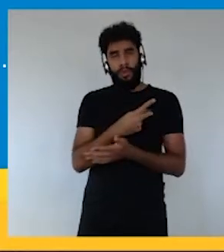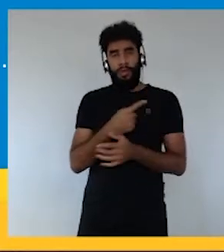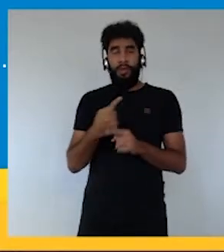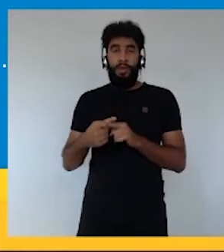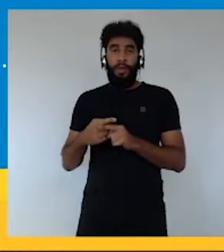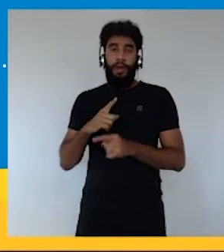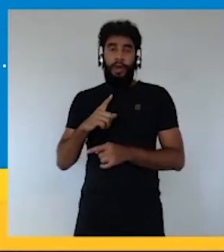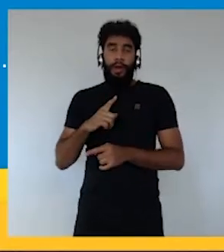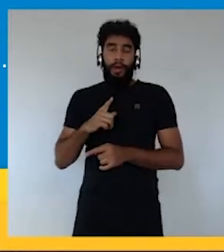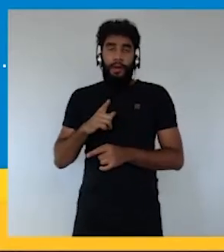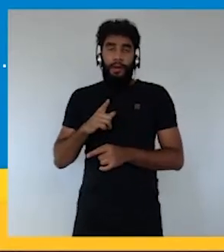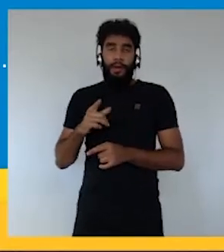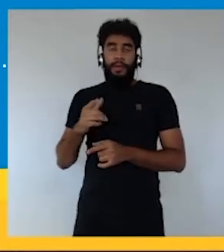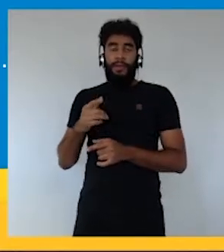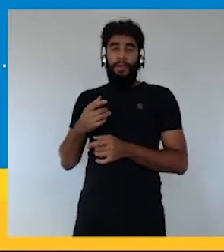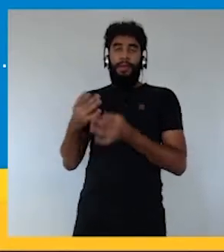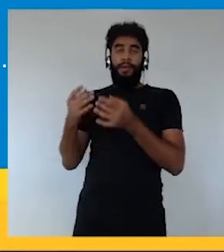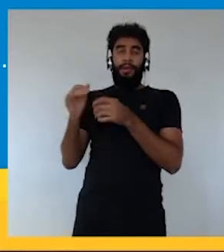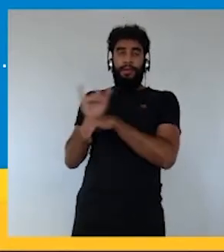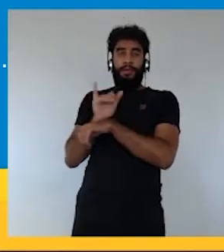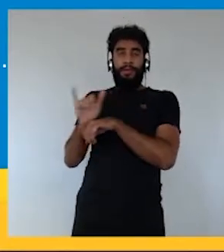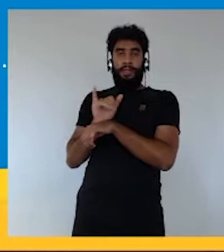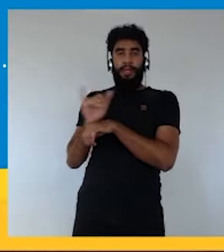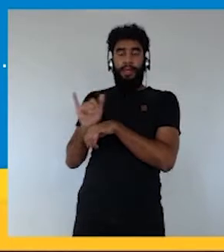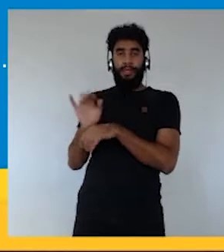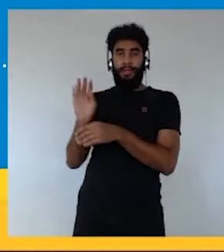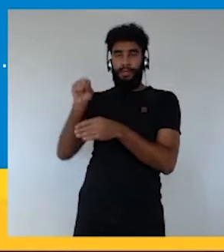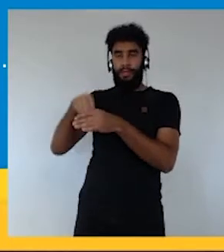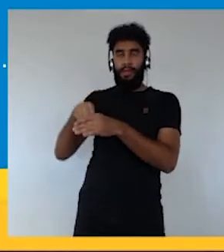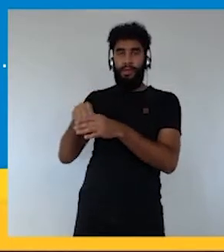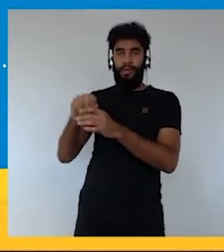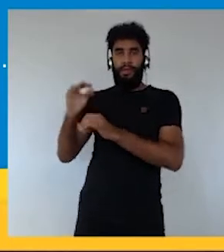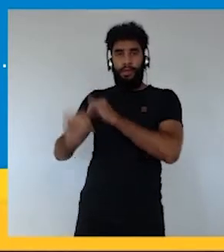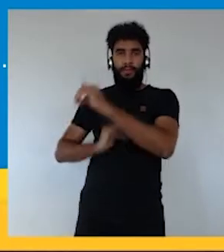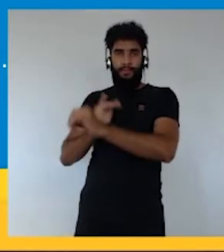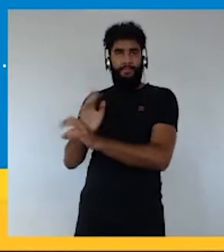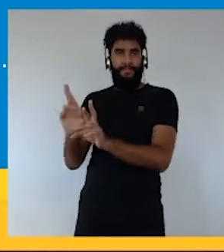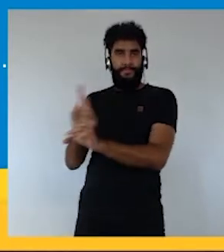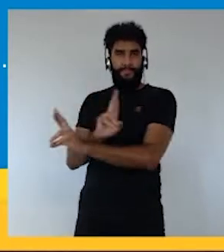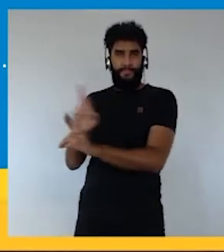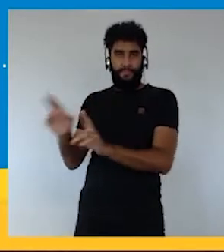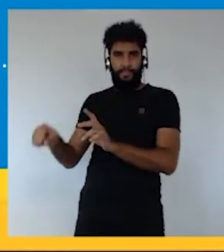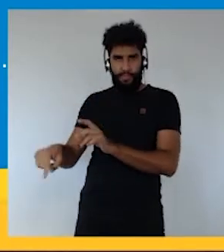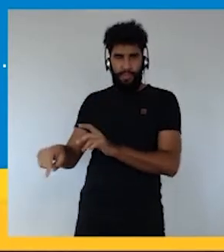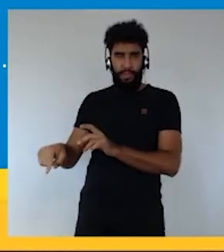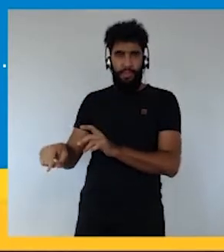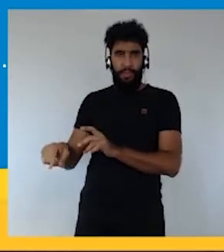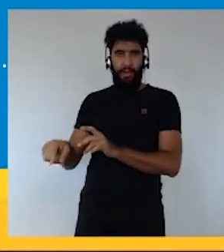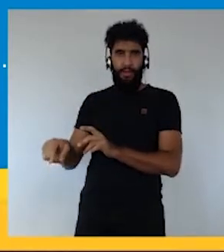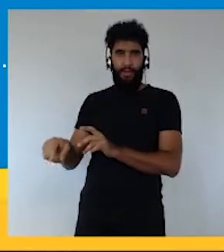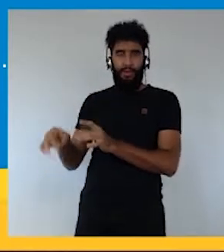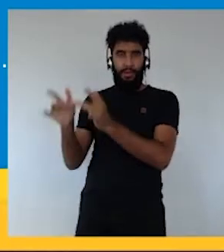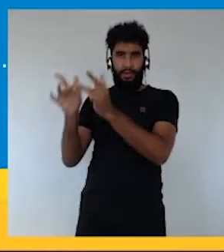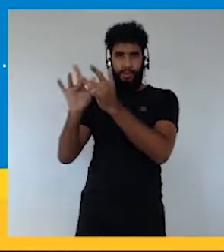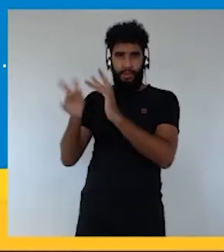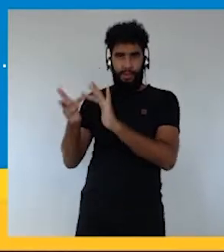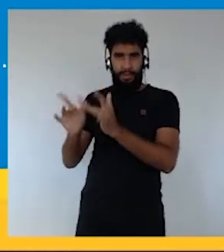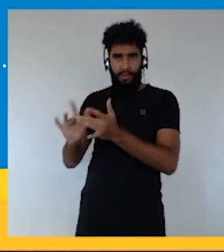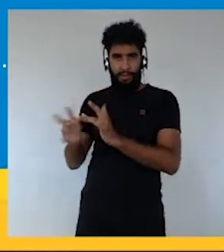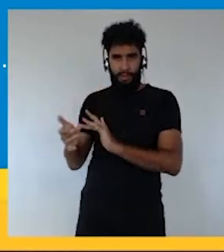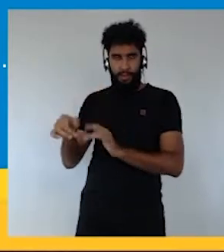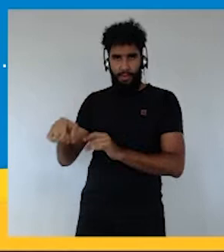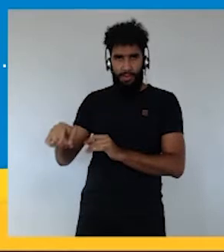fenômeno chamado externalidade de rede. O que é externalidade de rede? Externalidade de rede é o fenômeno através do